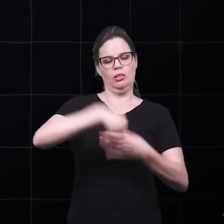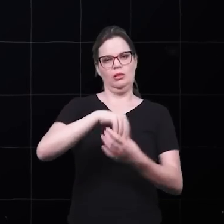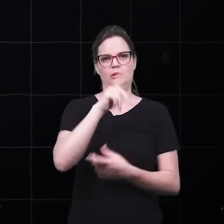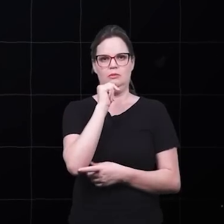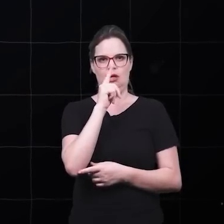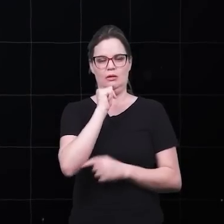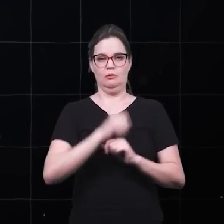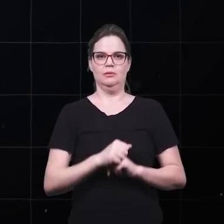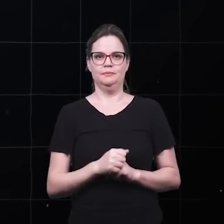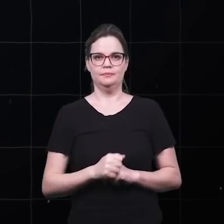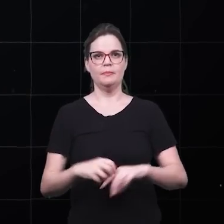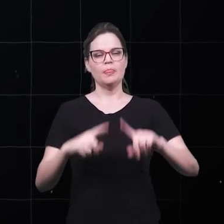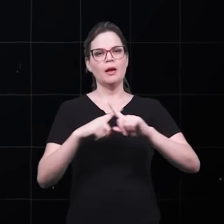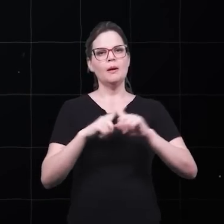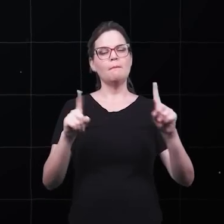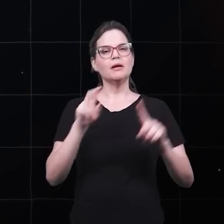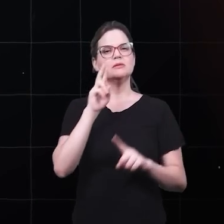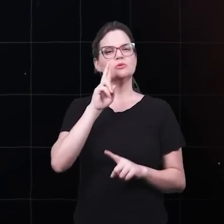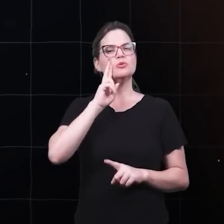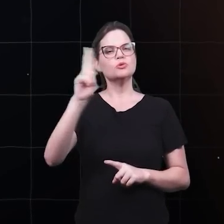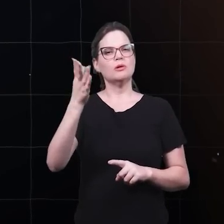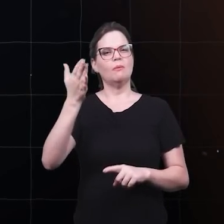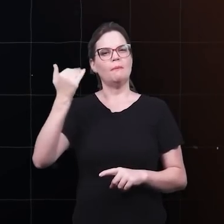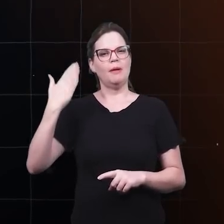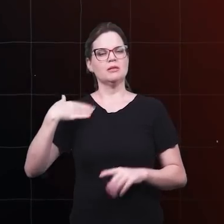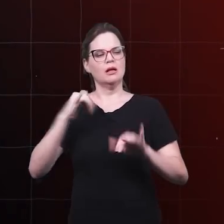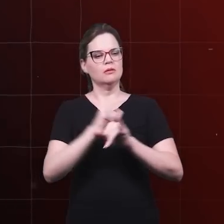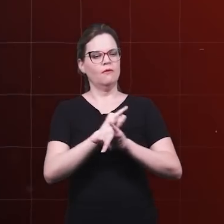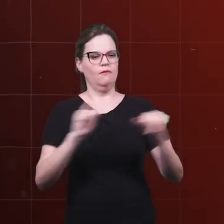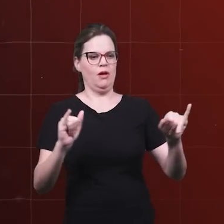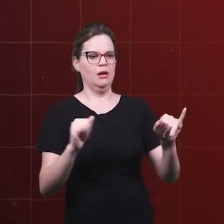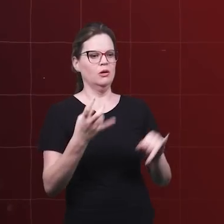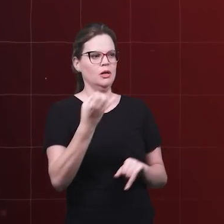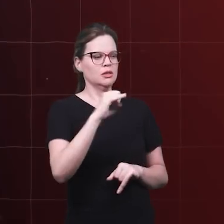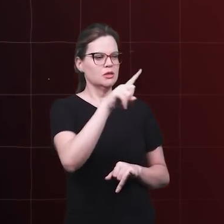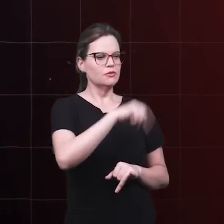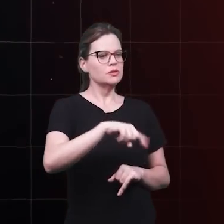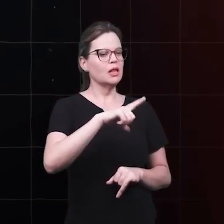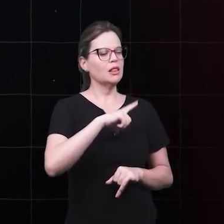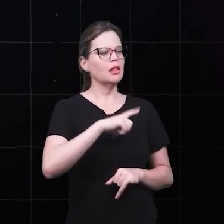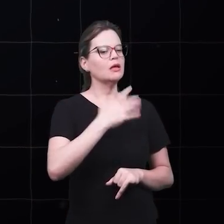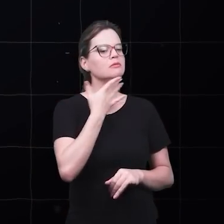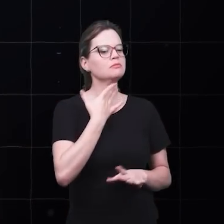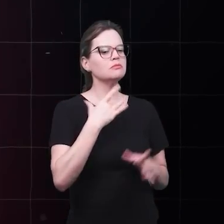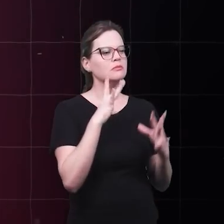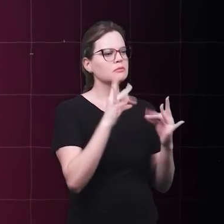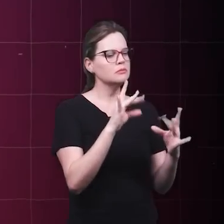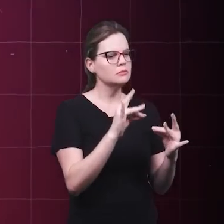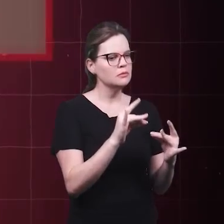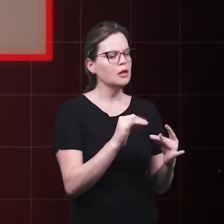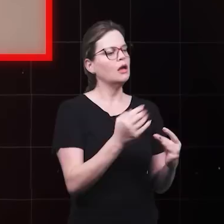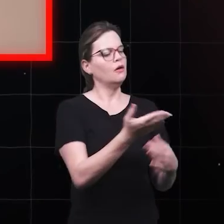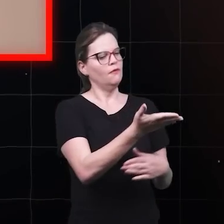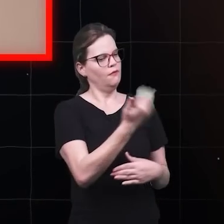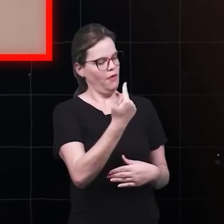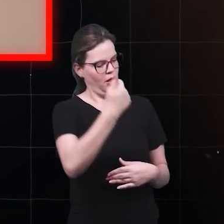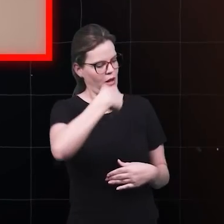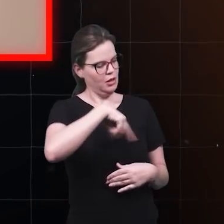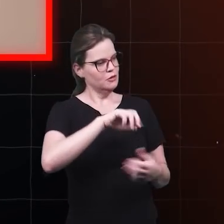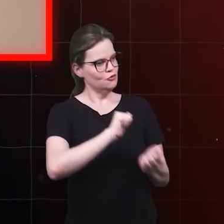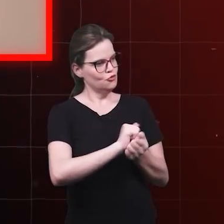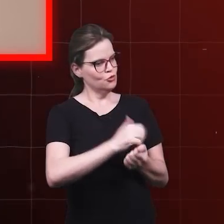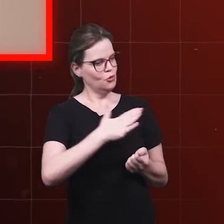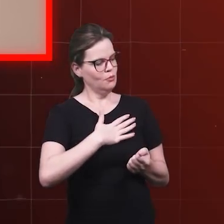quem tem sede, venha a mim e beba. Então Jesus, ele se revela como essa